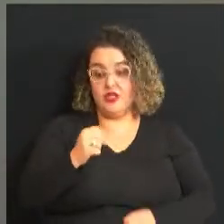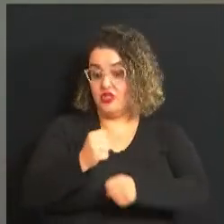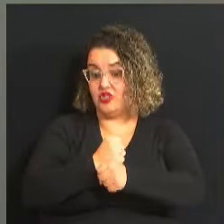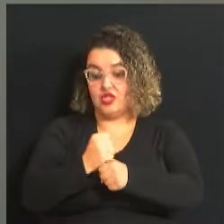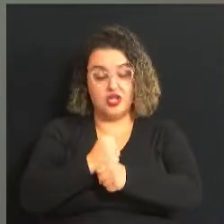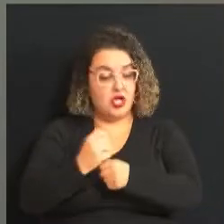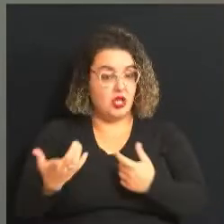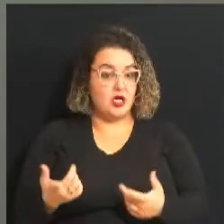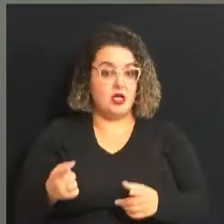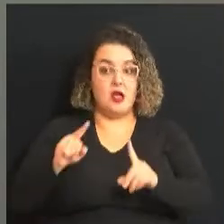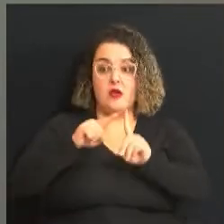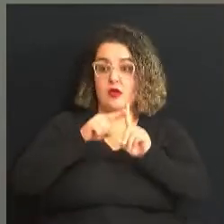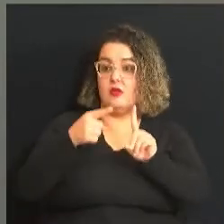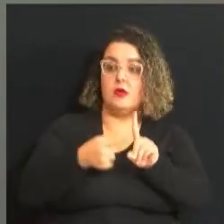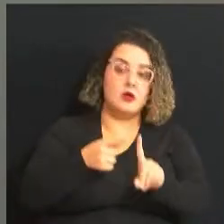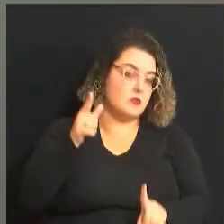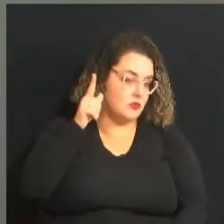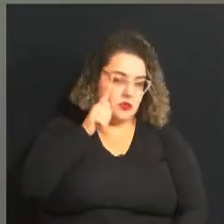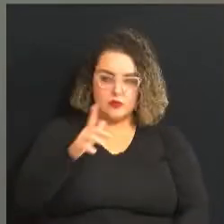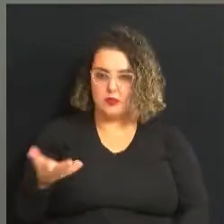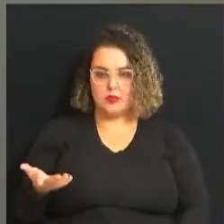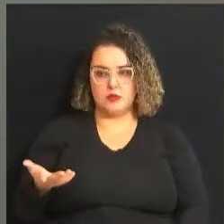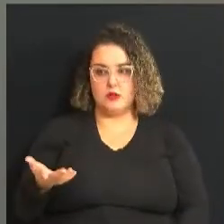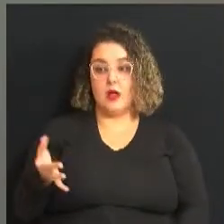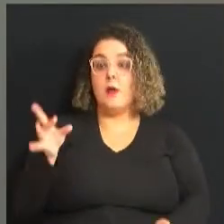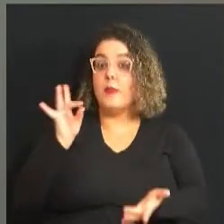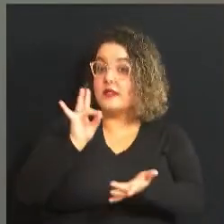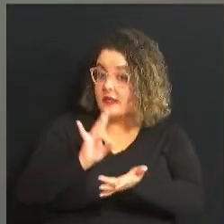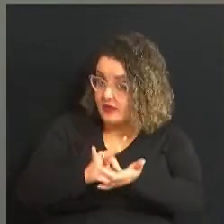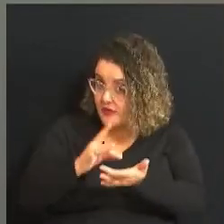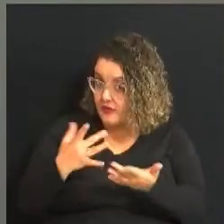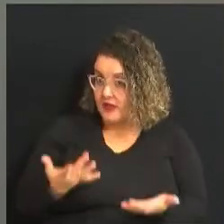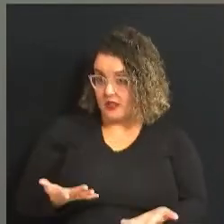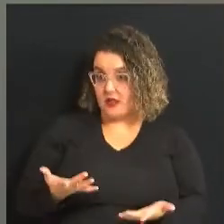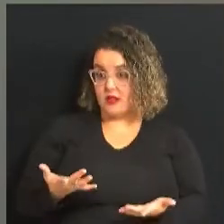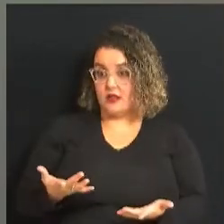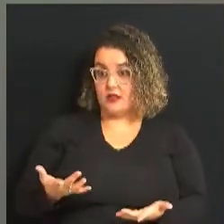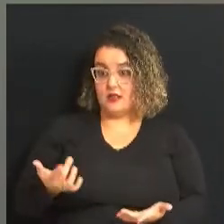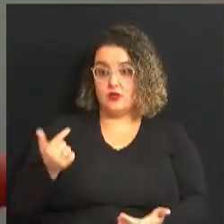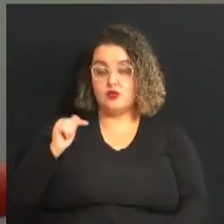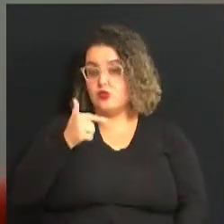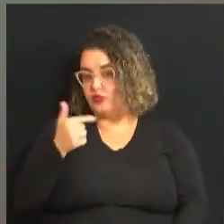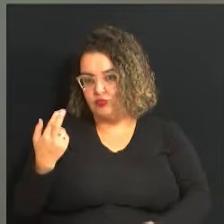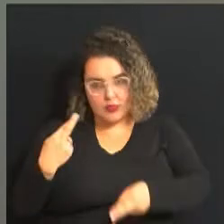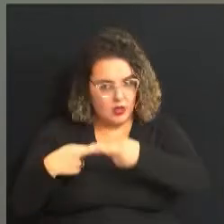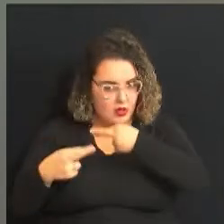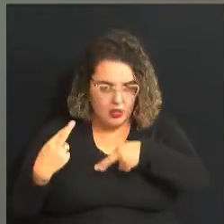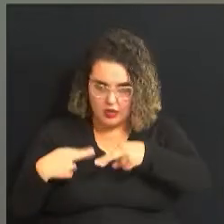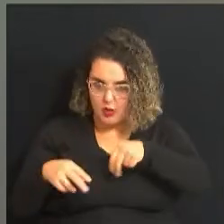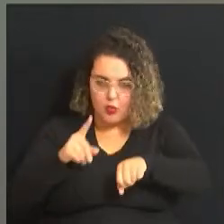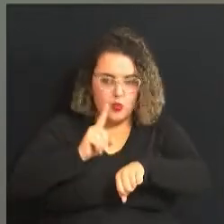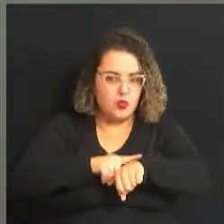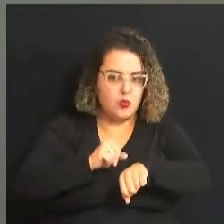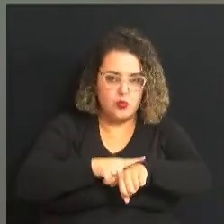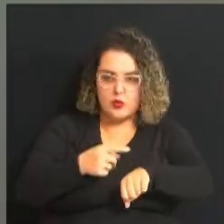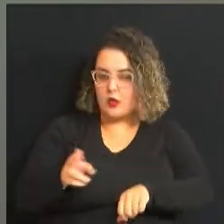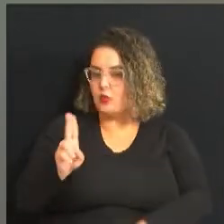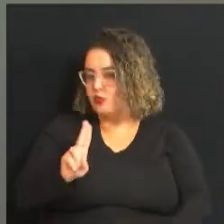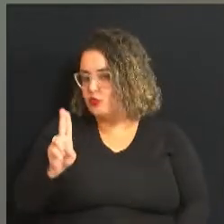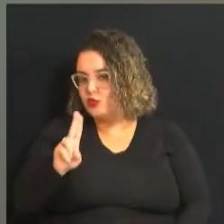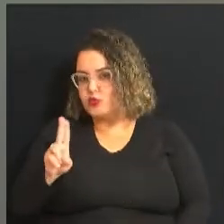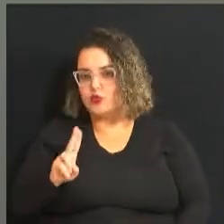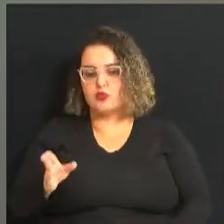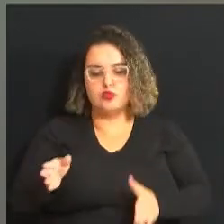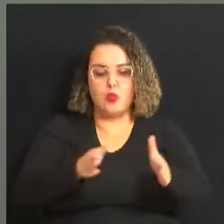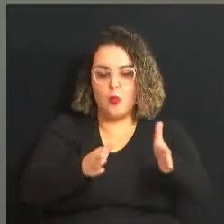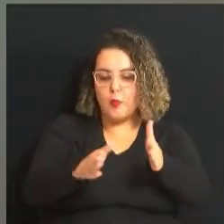eu fui engravidar e não consegui. Mas, na verdade, não tem relação. O tempo de uso do anticoncepcional